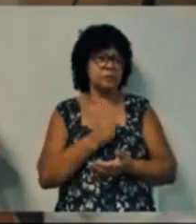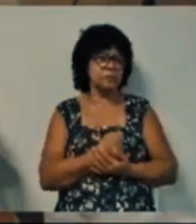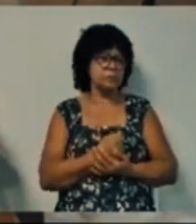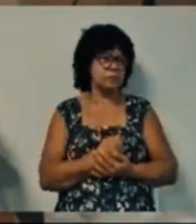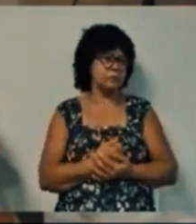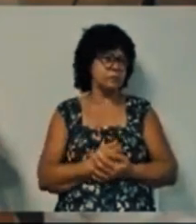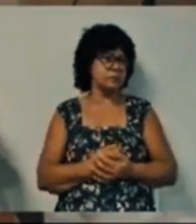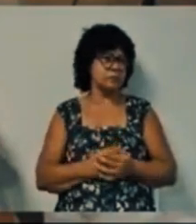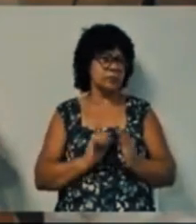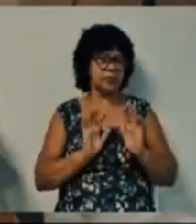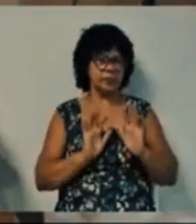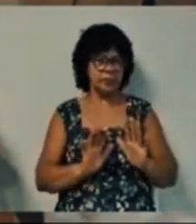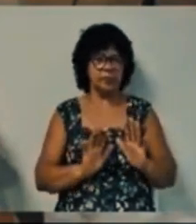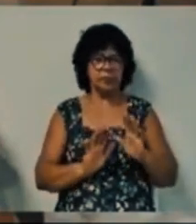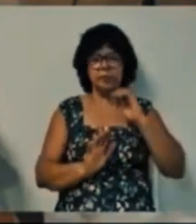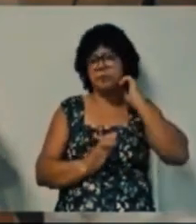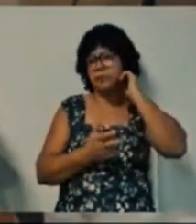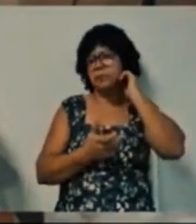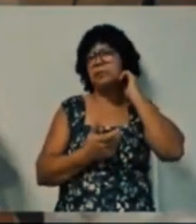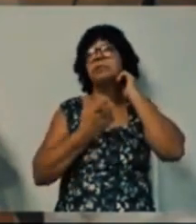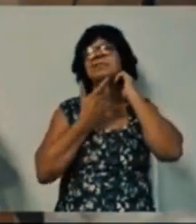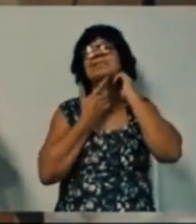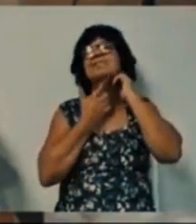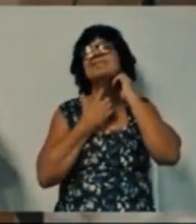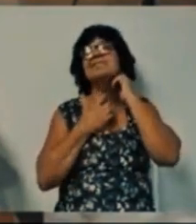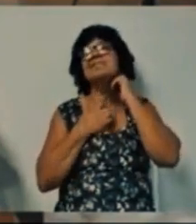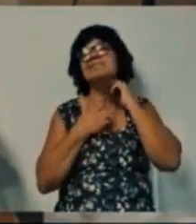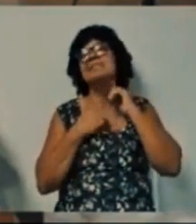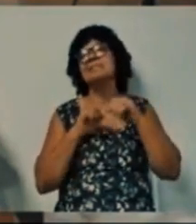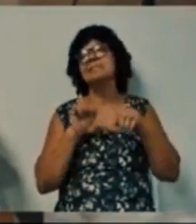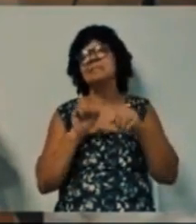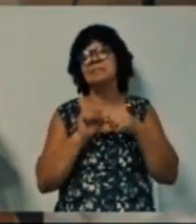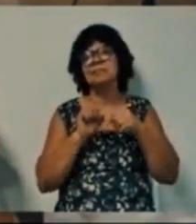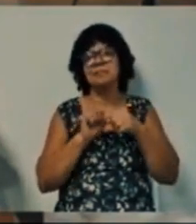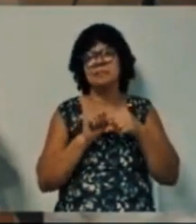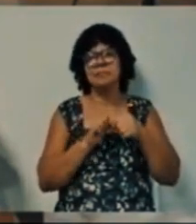alguma coisa para o Senhor, e se sentem impelidos para isso, mas